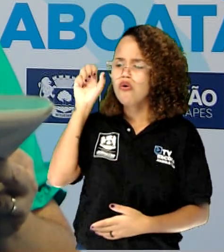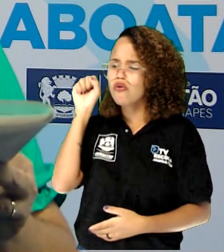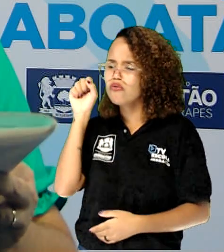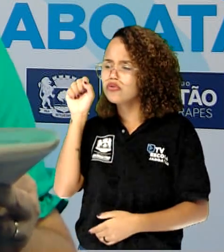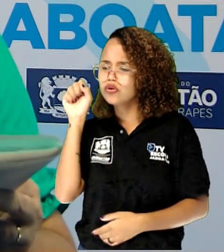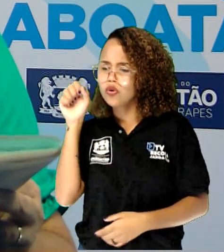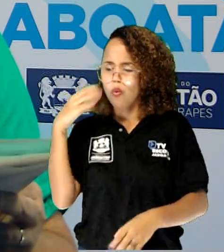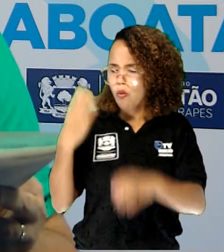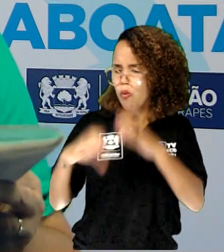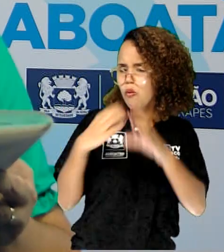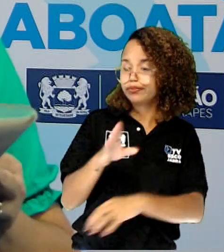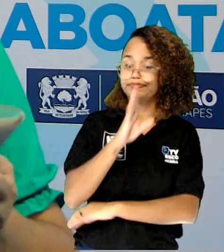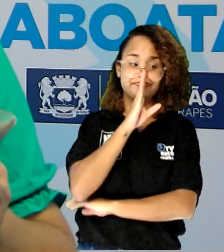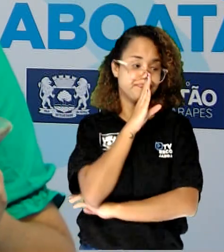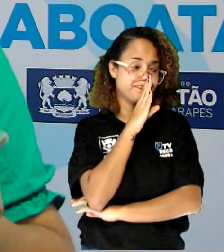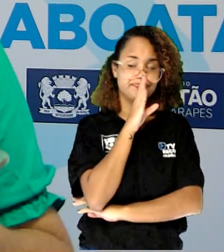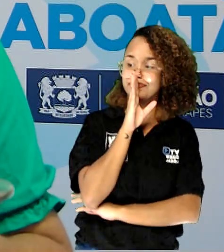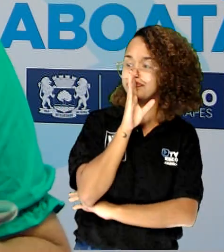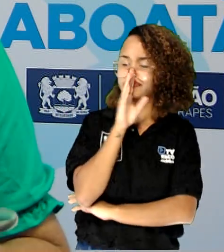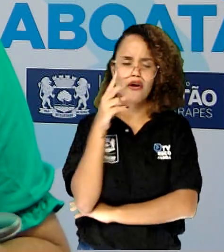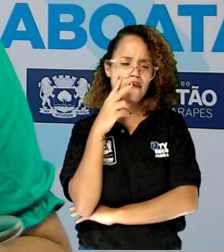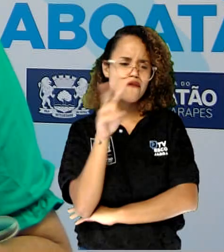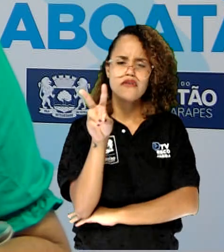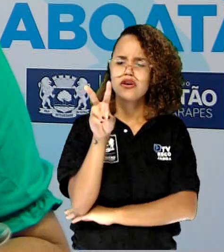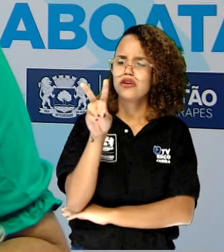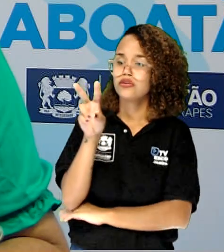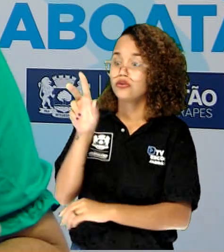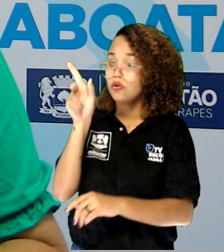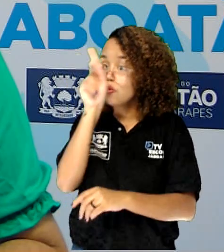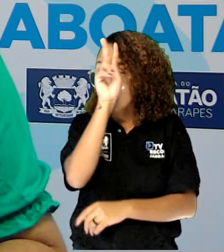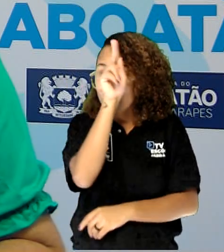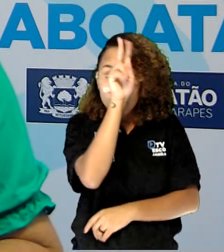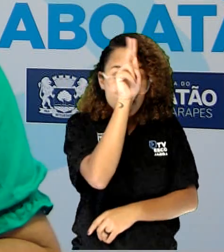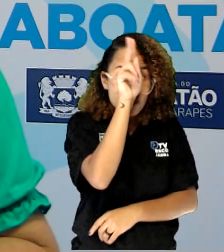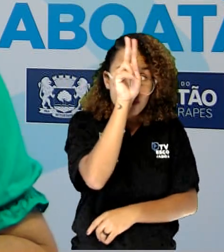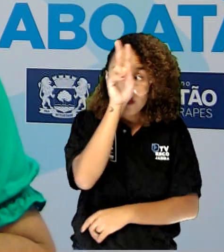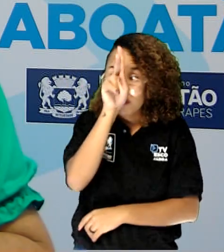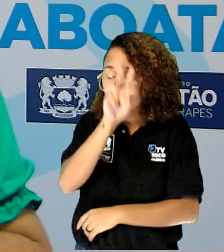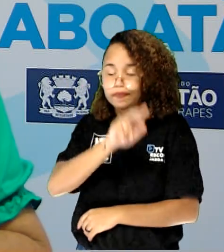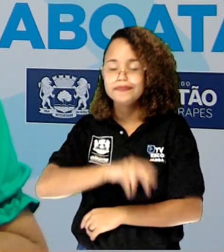tão caladas, avaliando a conversa com as antenas, ó, bem